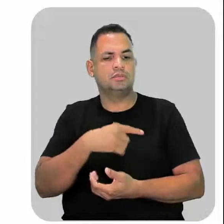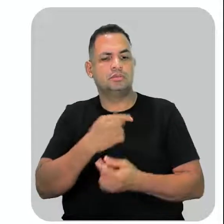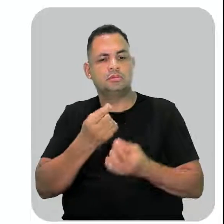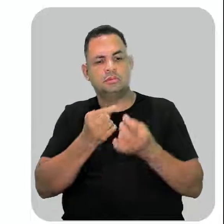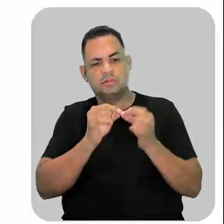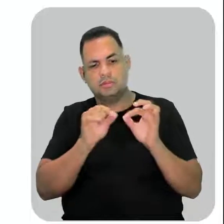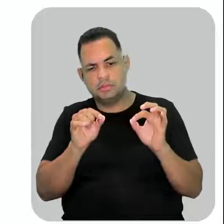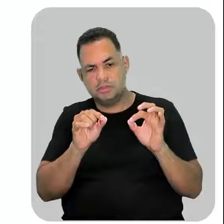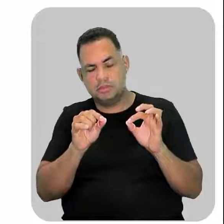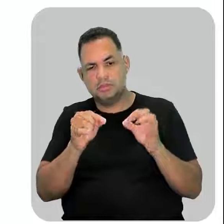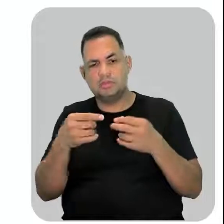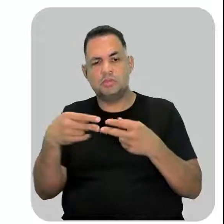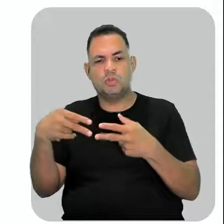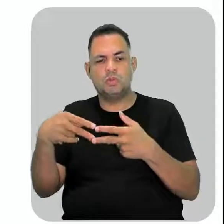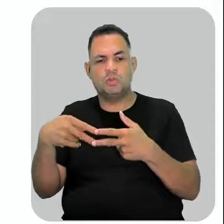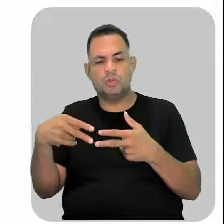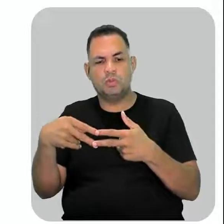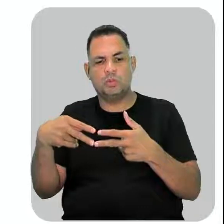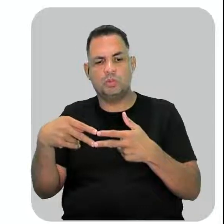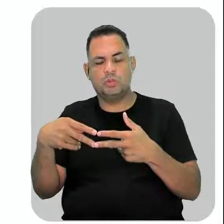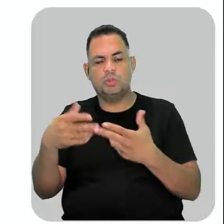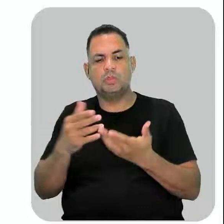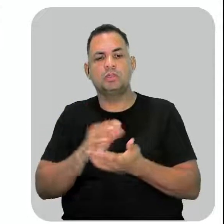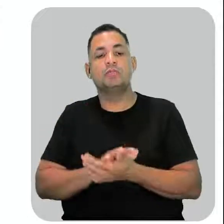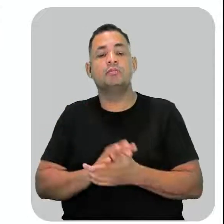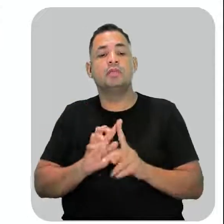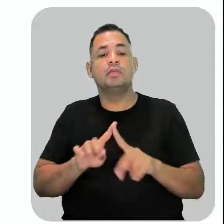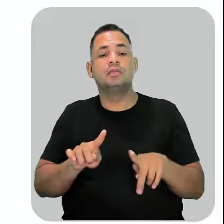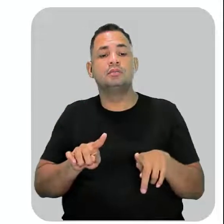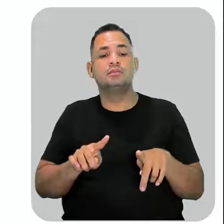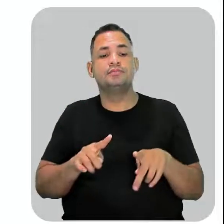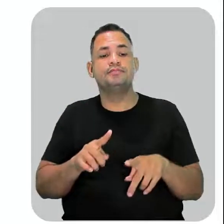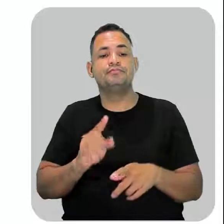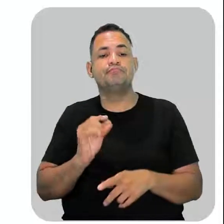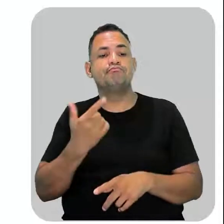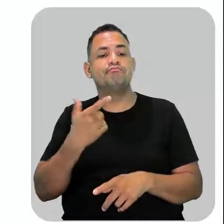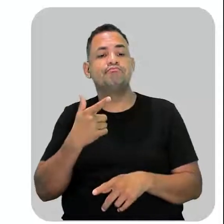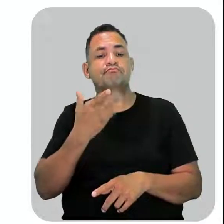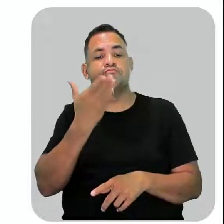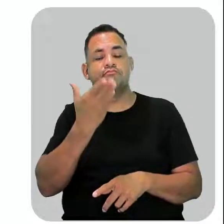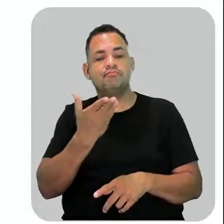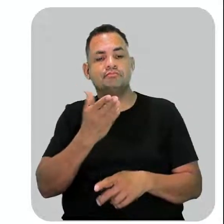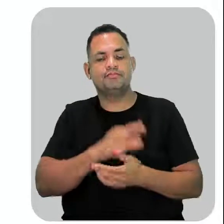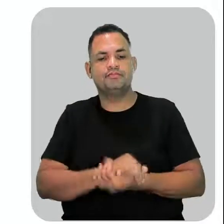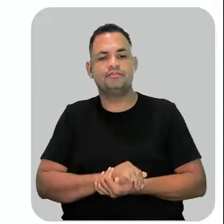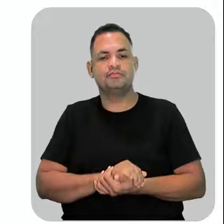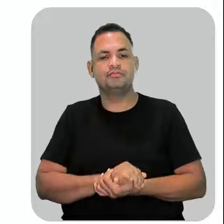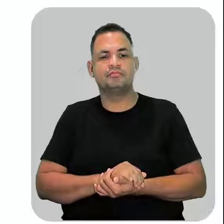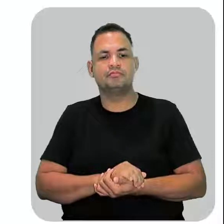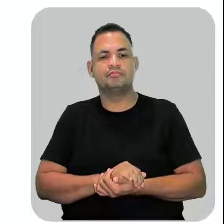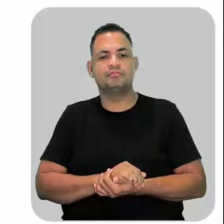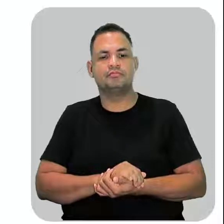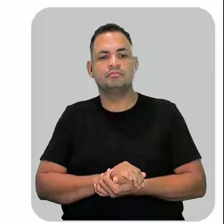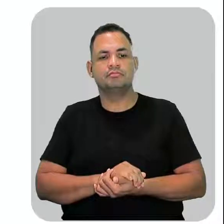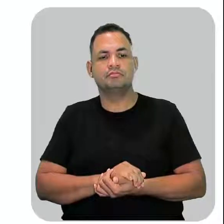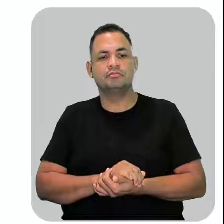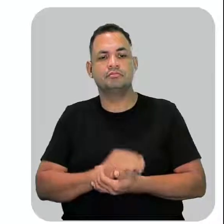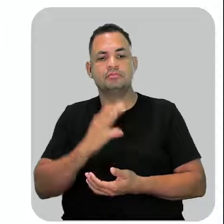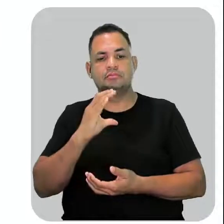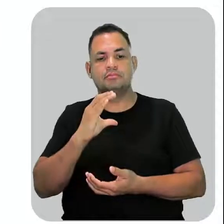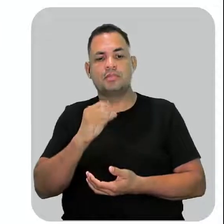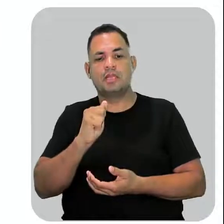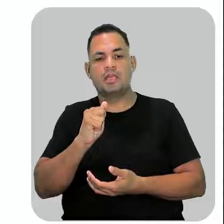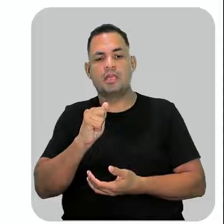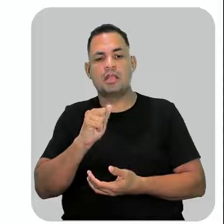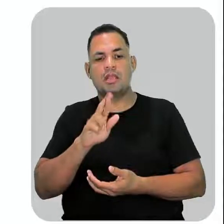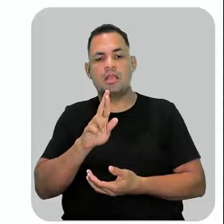ligação simples. Ligação dupla, ligação simples. Porém, o que não tem aqui? A carbonila,